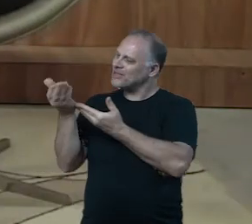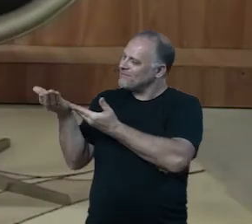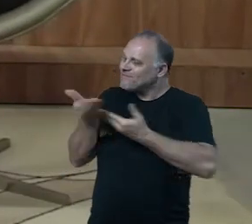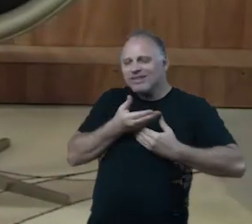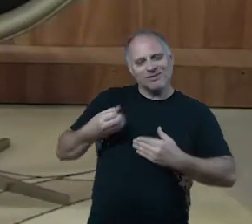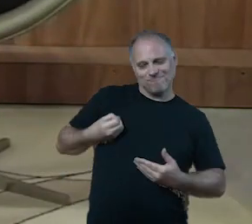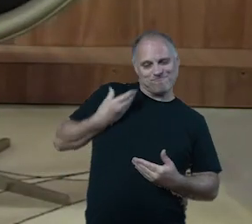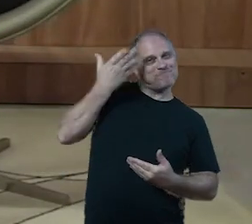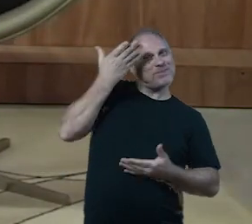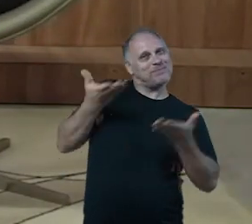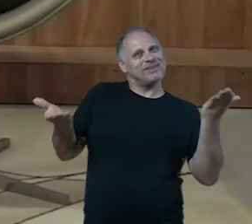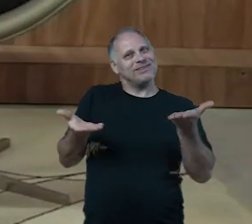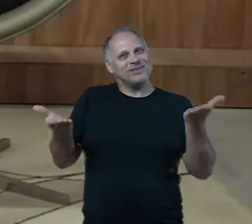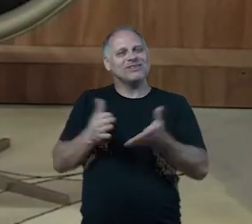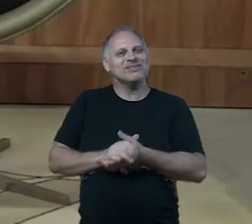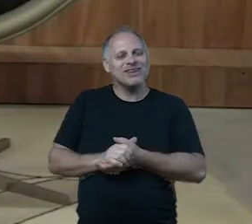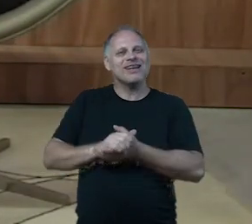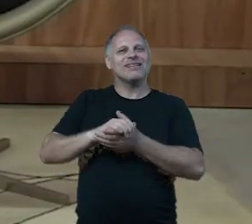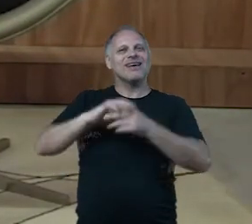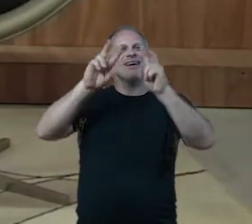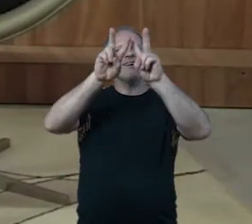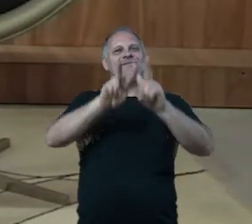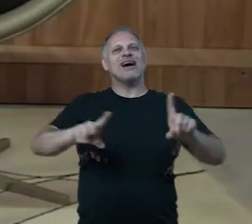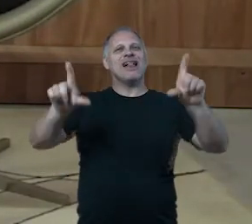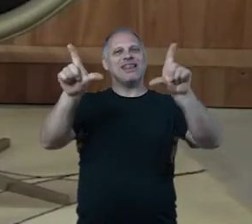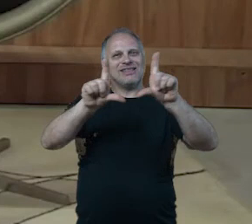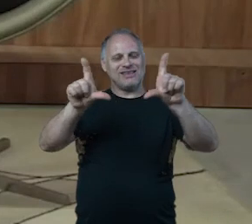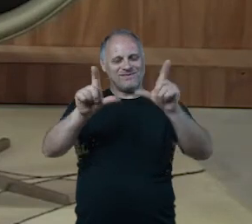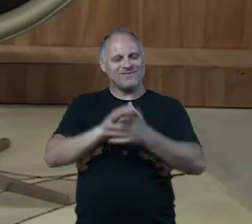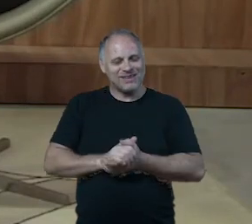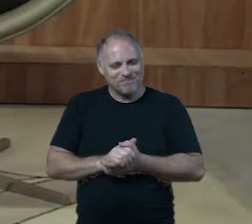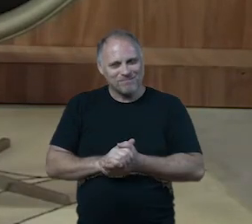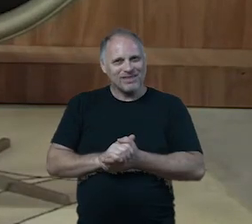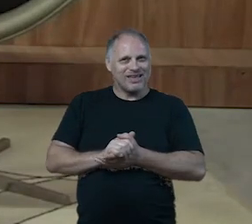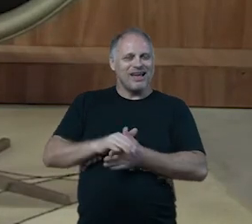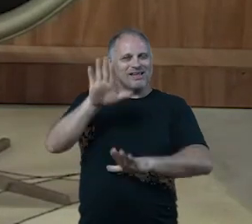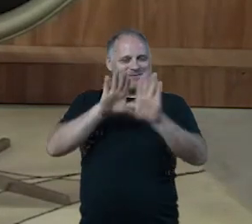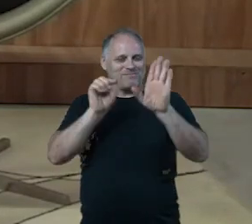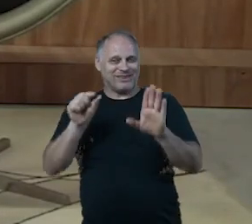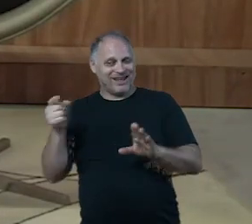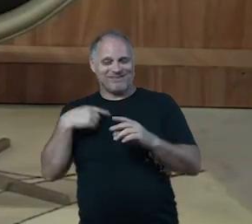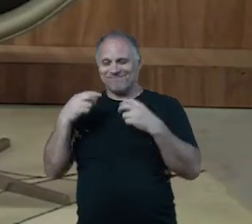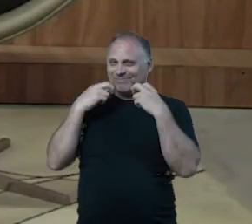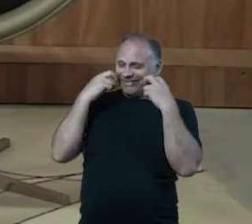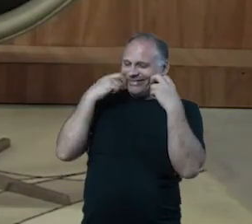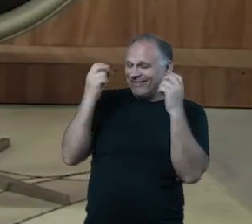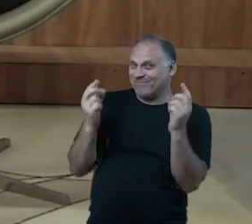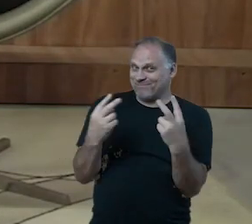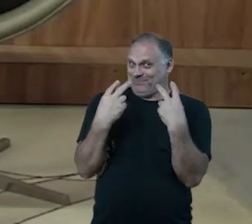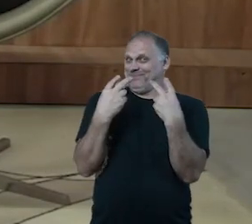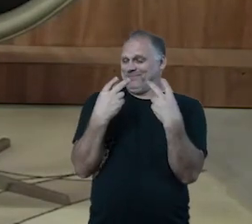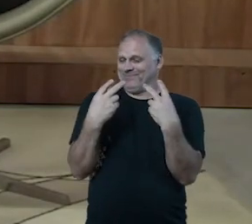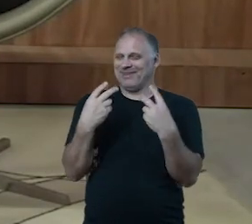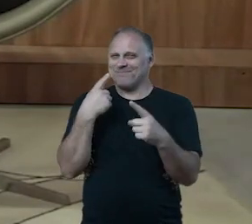bem-vinda ao Viver Plenamente. Aqui muito da Vale obrigada. TV, né? Uma honra. Ela às vezes ficou um pouquinho tímida aqui na frente das